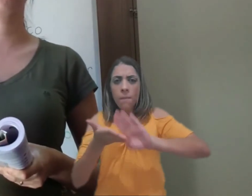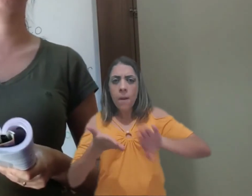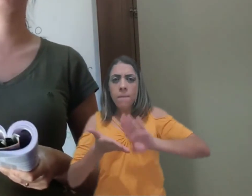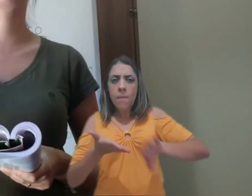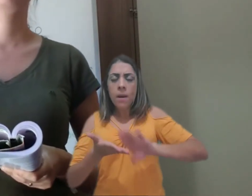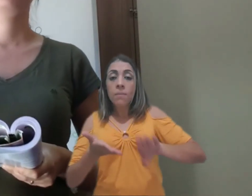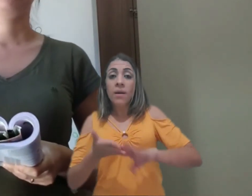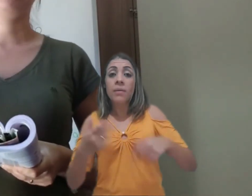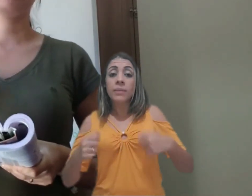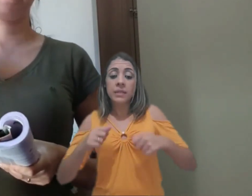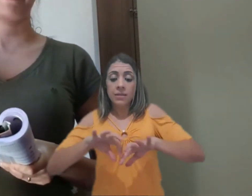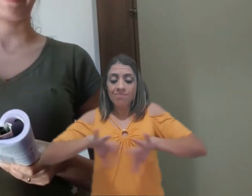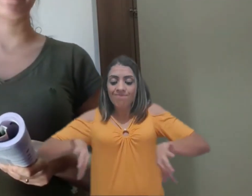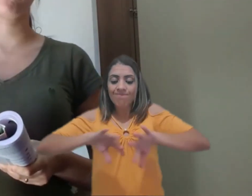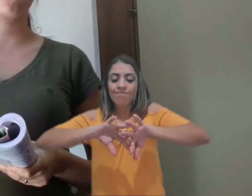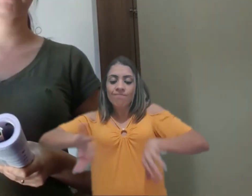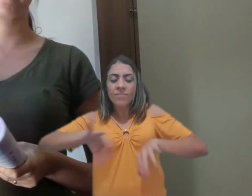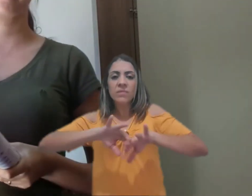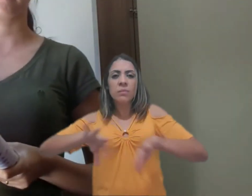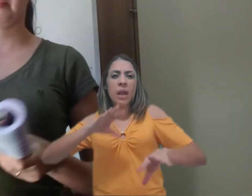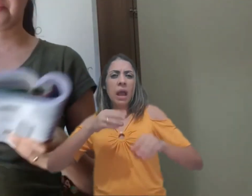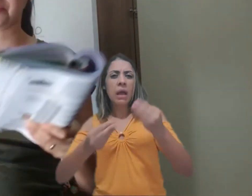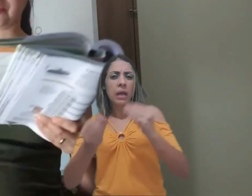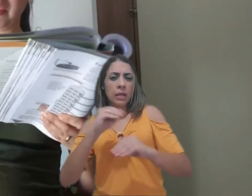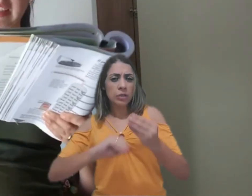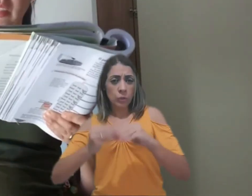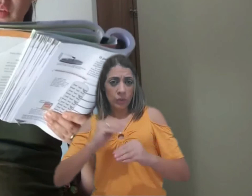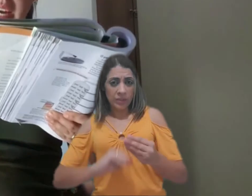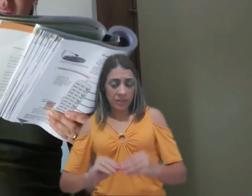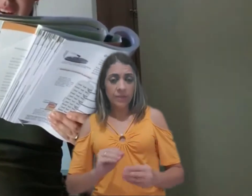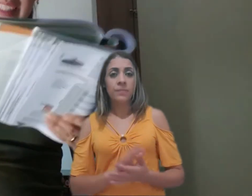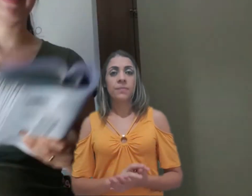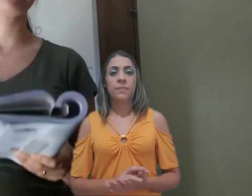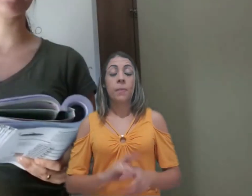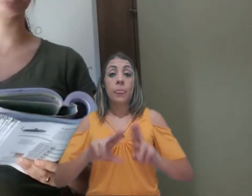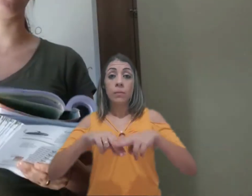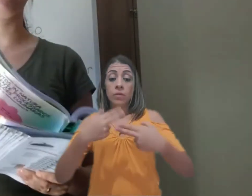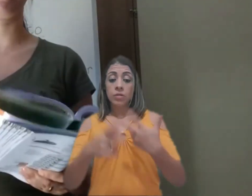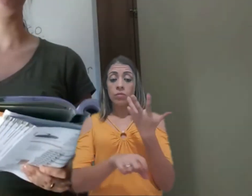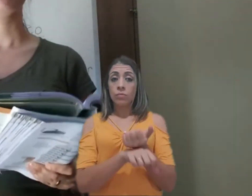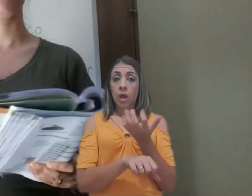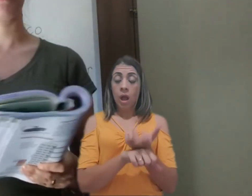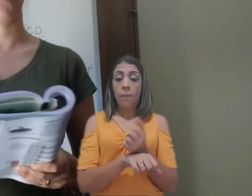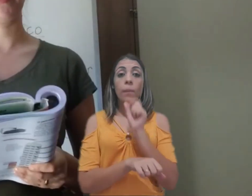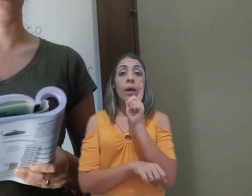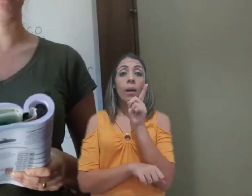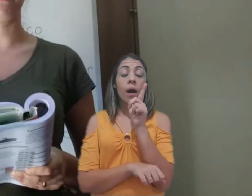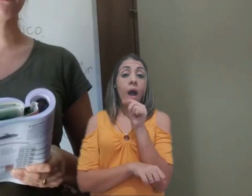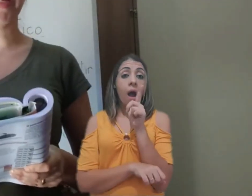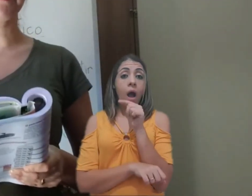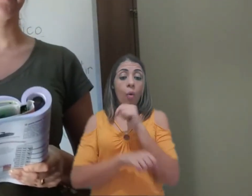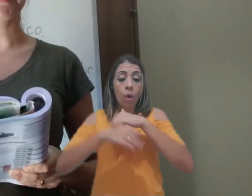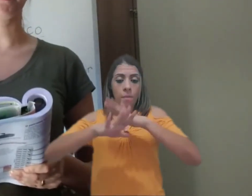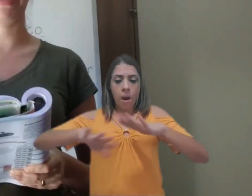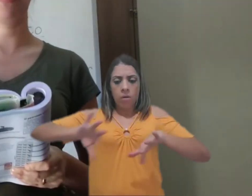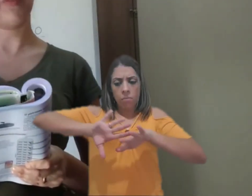nós precisamos separar essas outras substâncias. Então, no caso, a decantação, ela vai separar o petróleo da água do